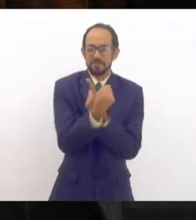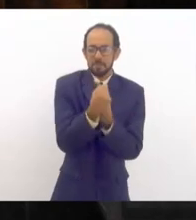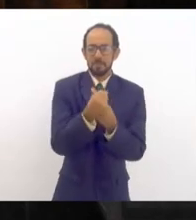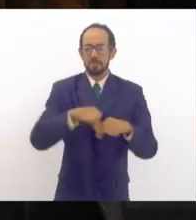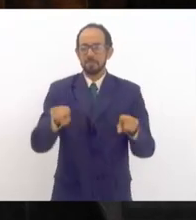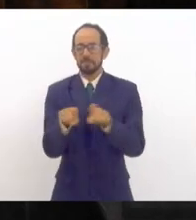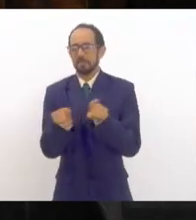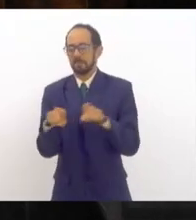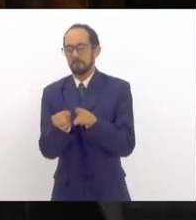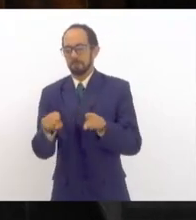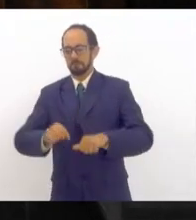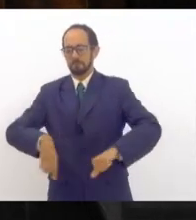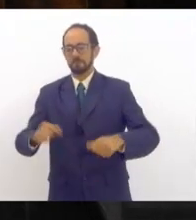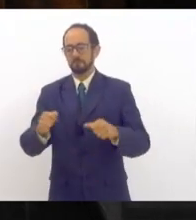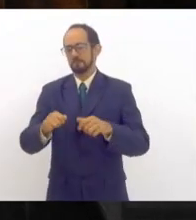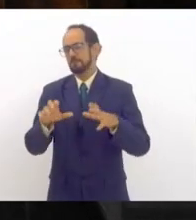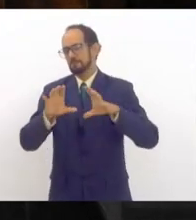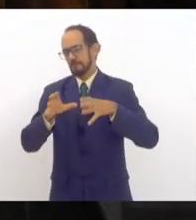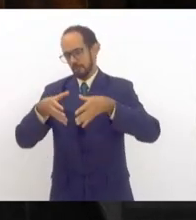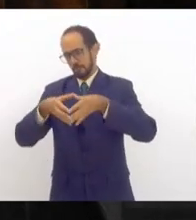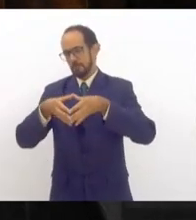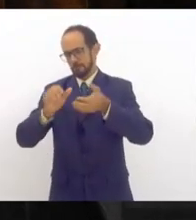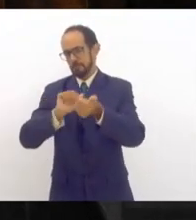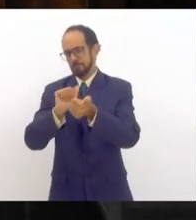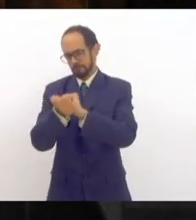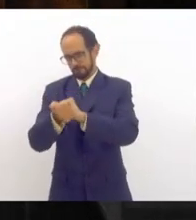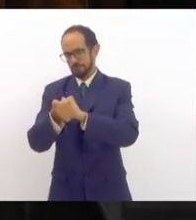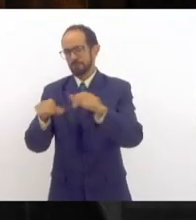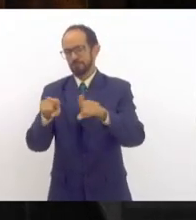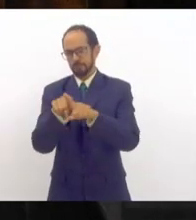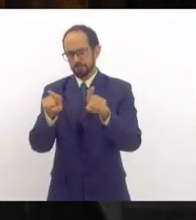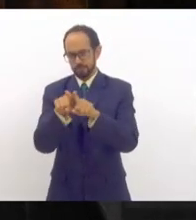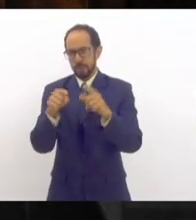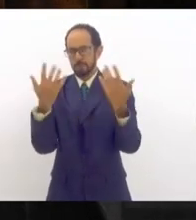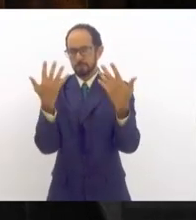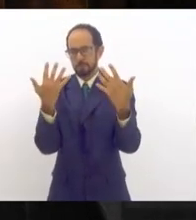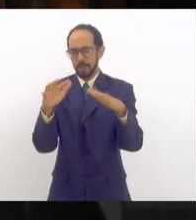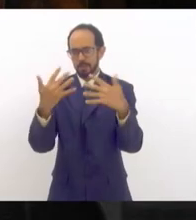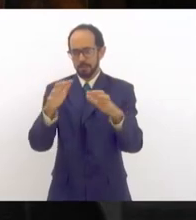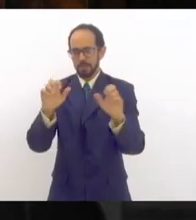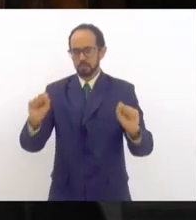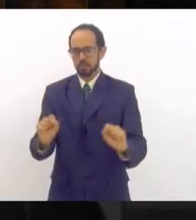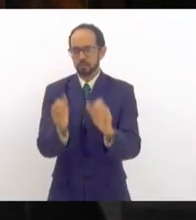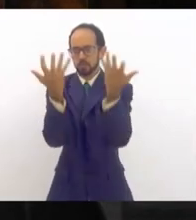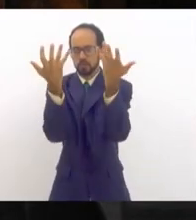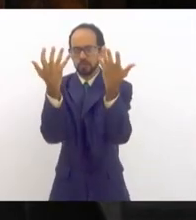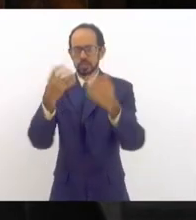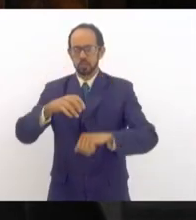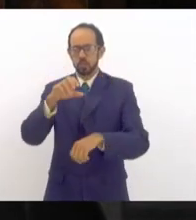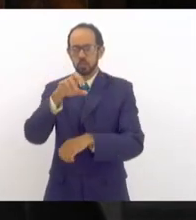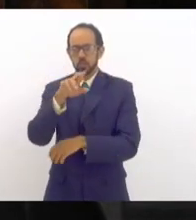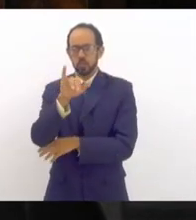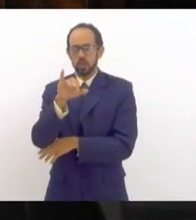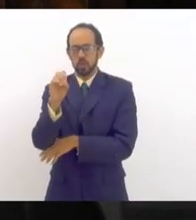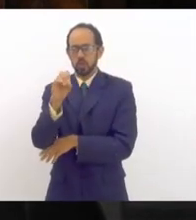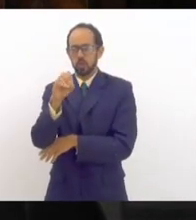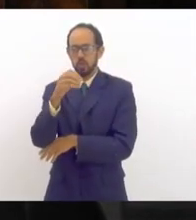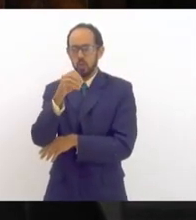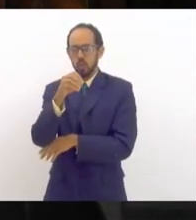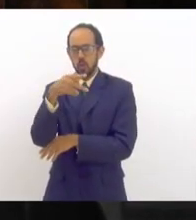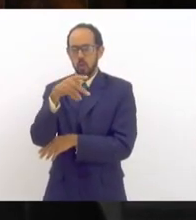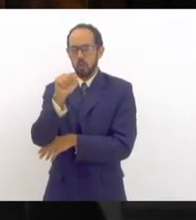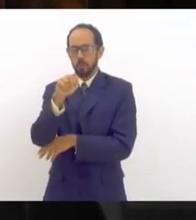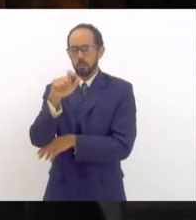parte da comissão de esportes aqui na casa parabenizar o evento Rio Open que aconteceu aqui de esporte tênis